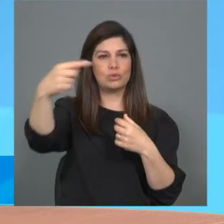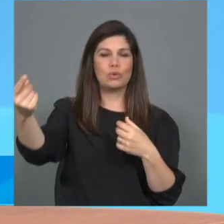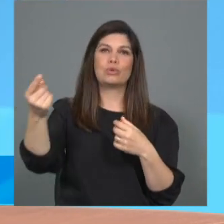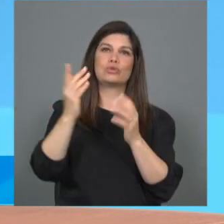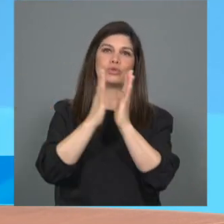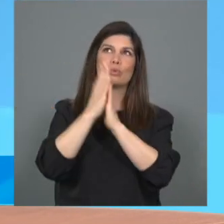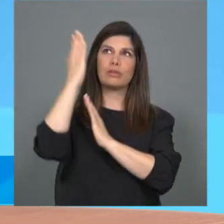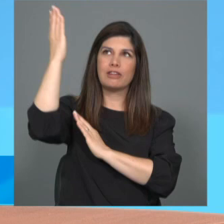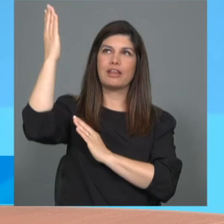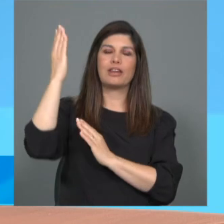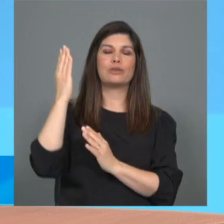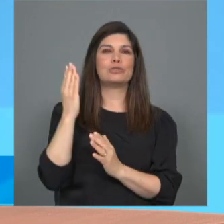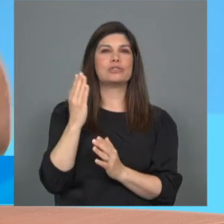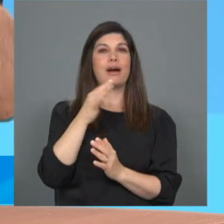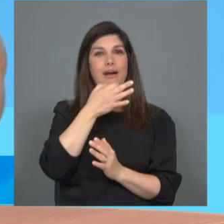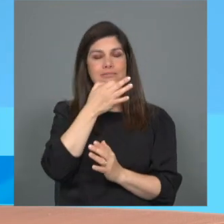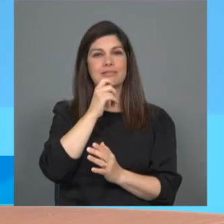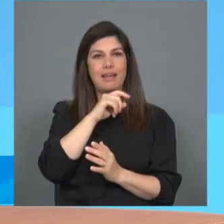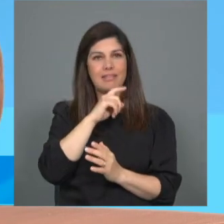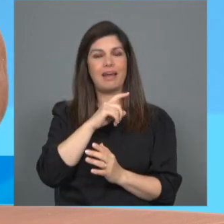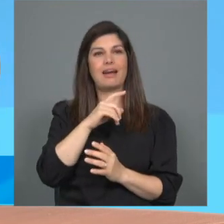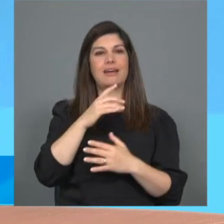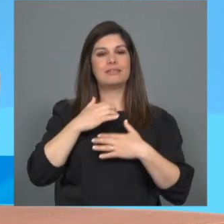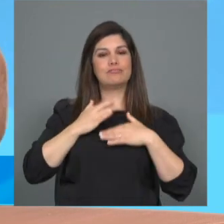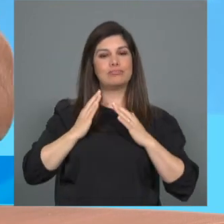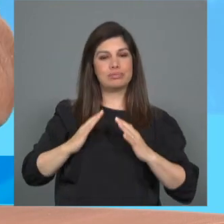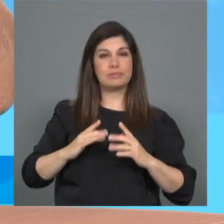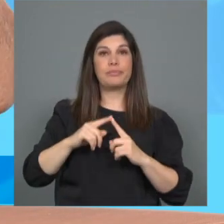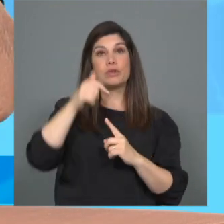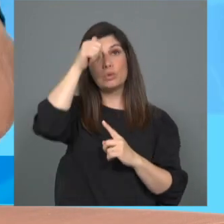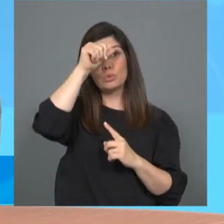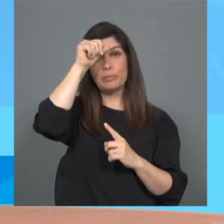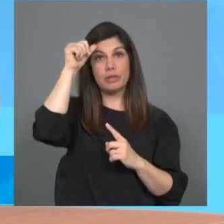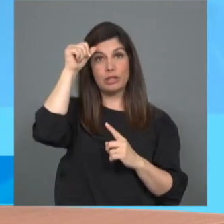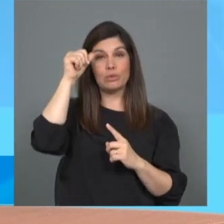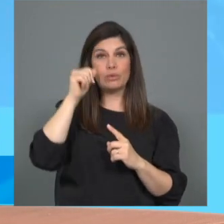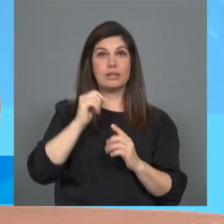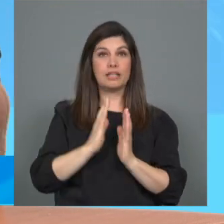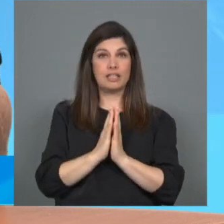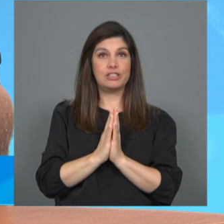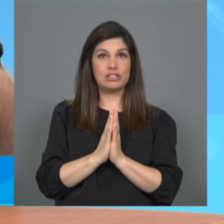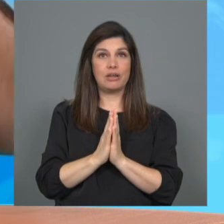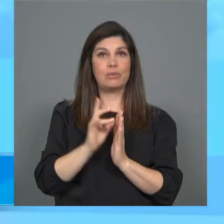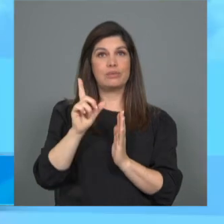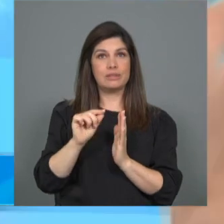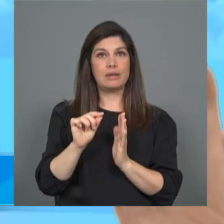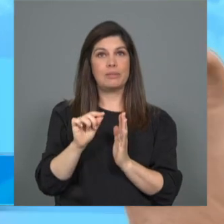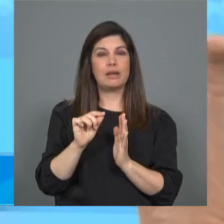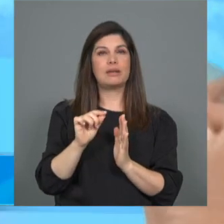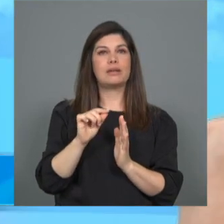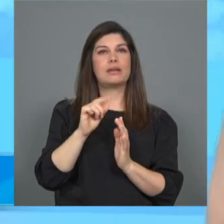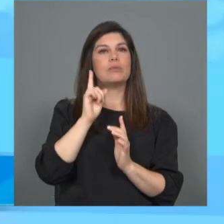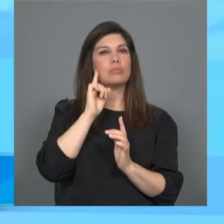ligado ao descanso, não é? O domingo cristão tem uma grande tónica de descanso. O domingo é para